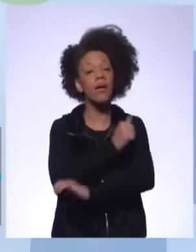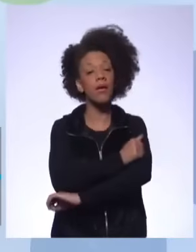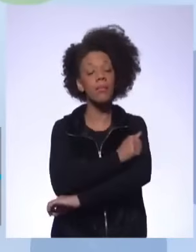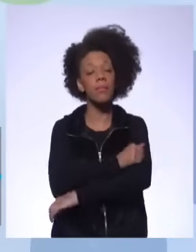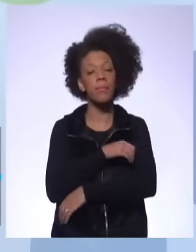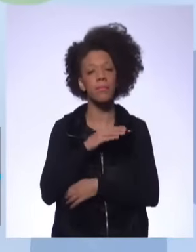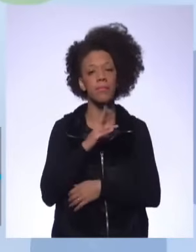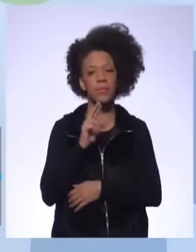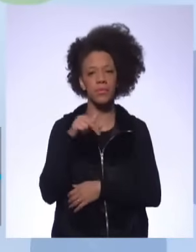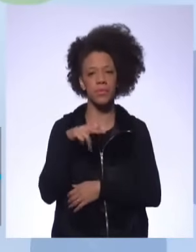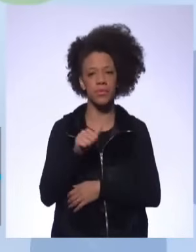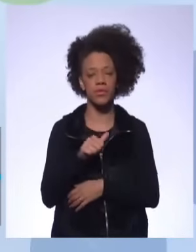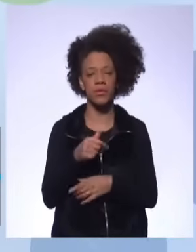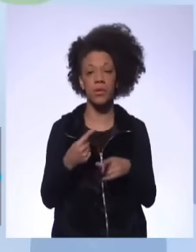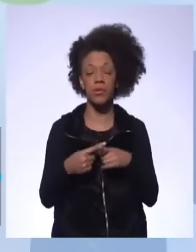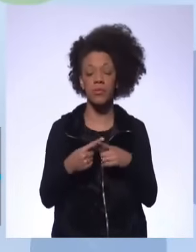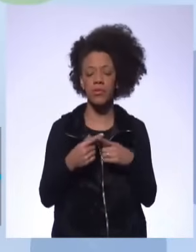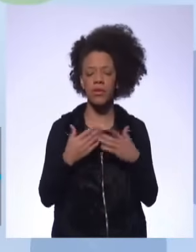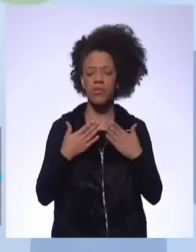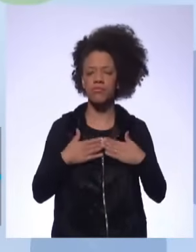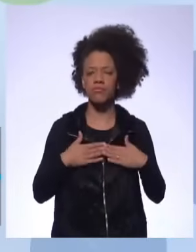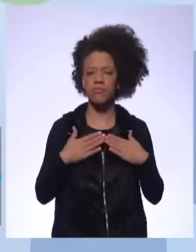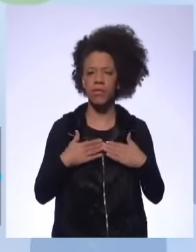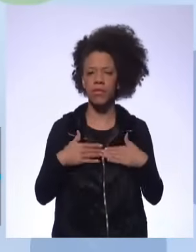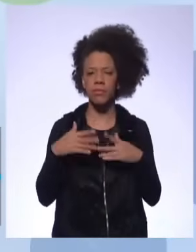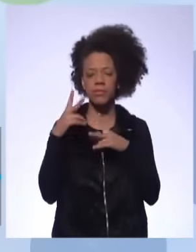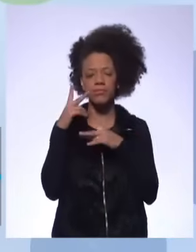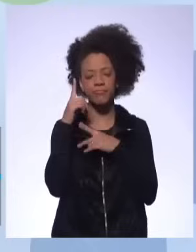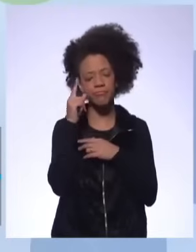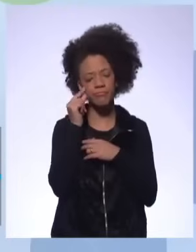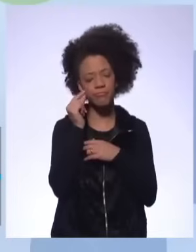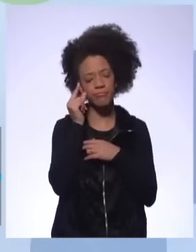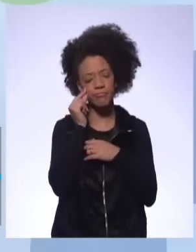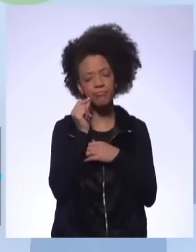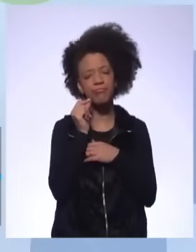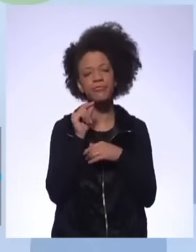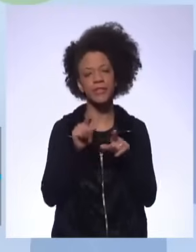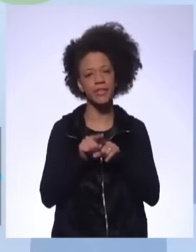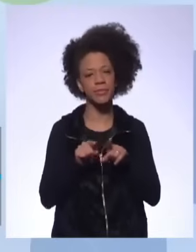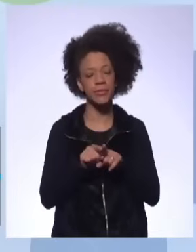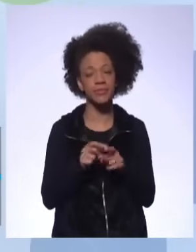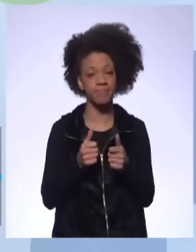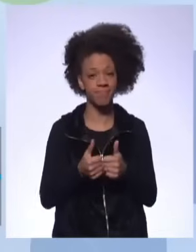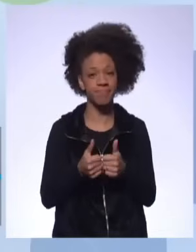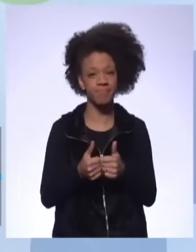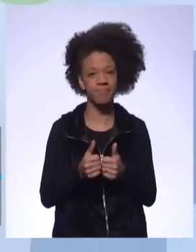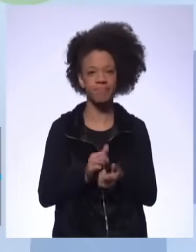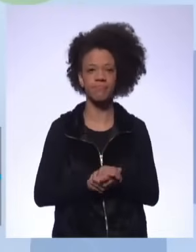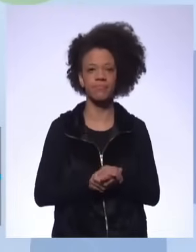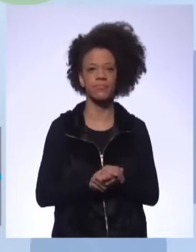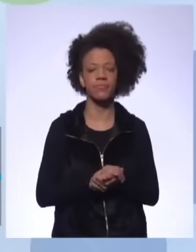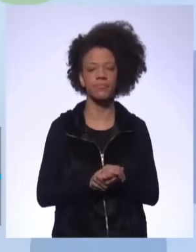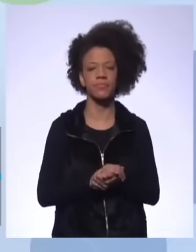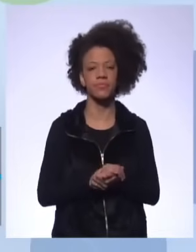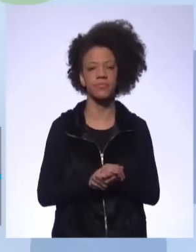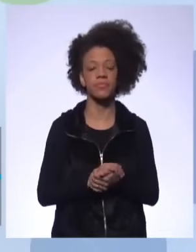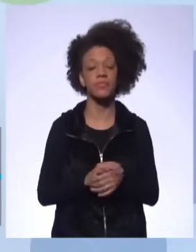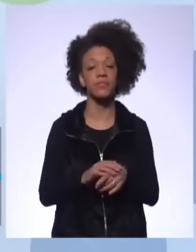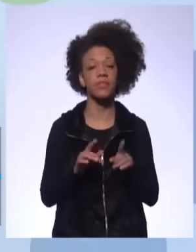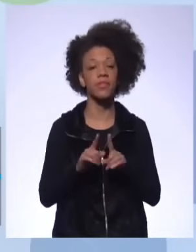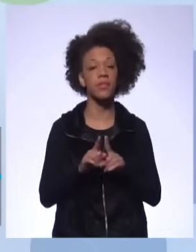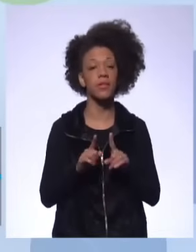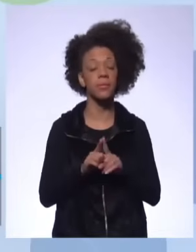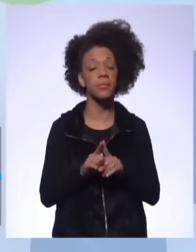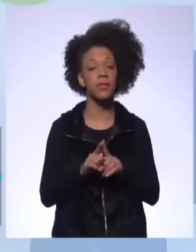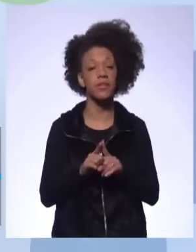ó. Porque ele nos acalma, então dá sono. Aí acalma e dá sono, entendeu? Beleza. Aí tem a